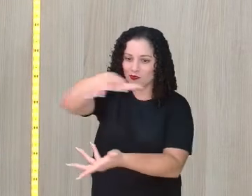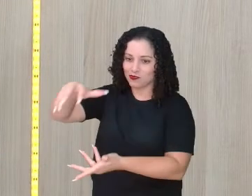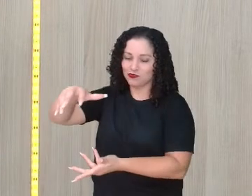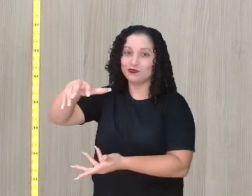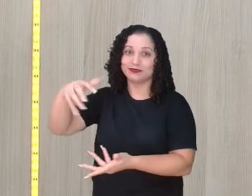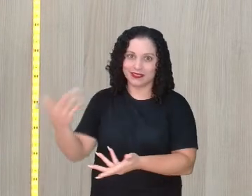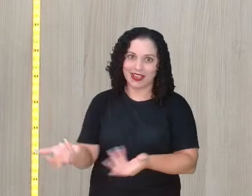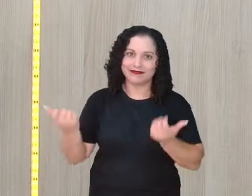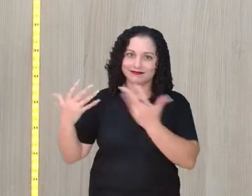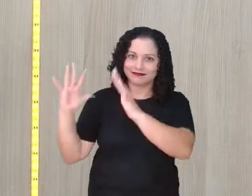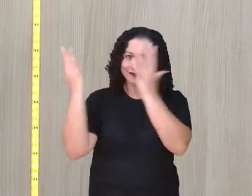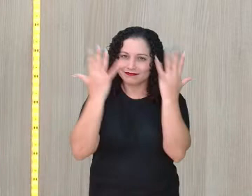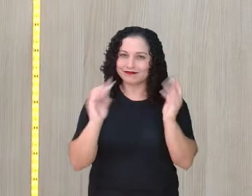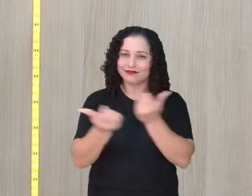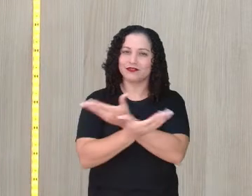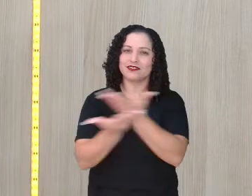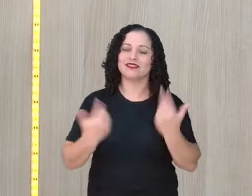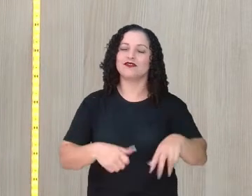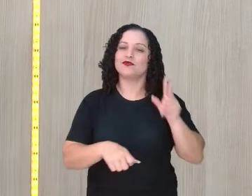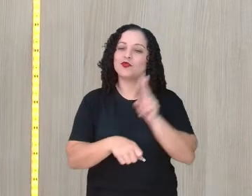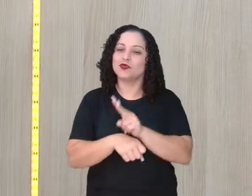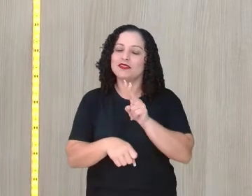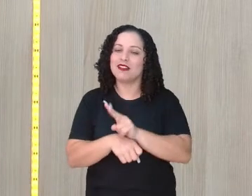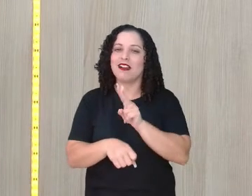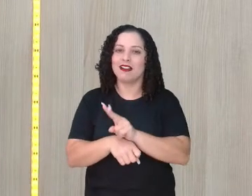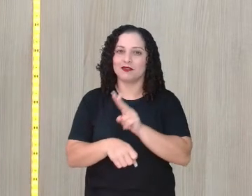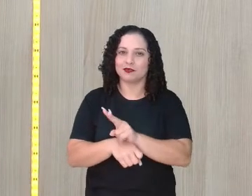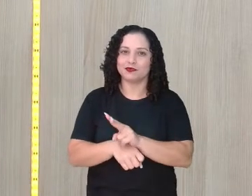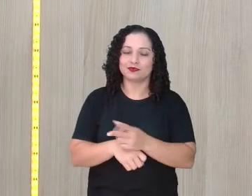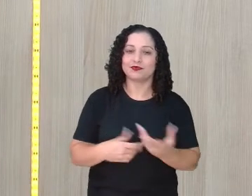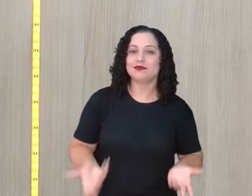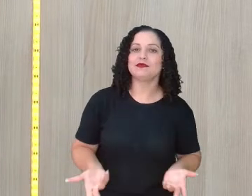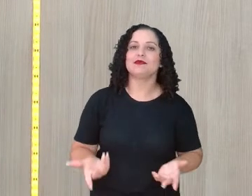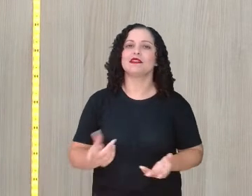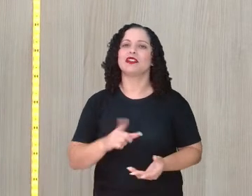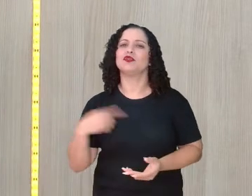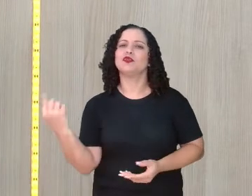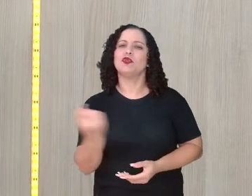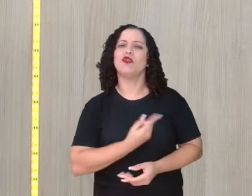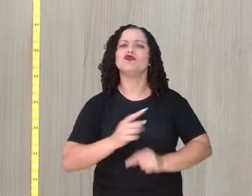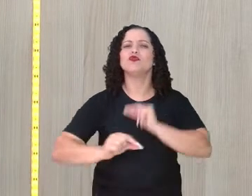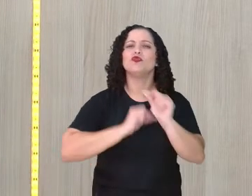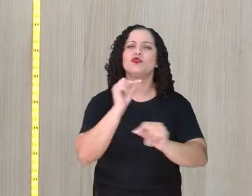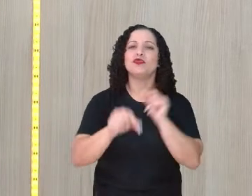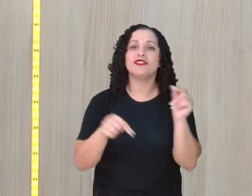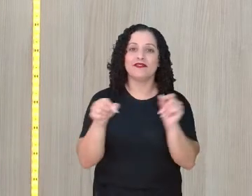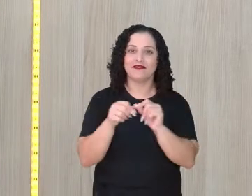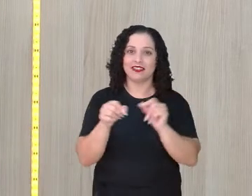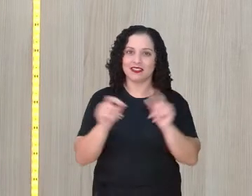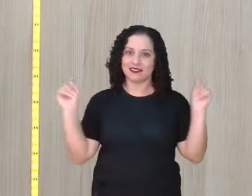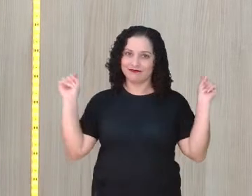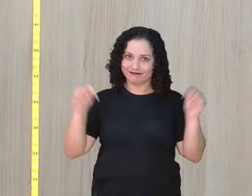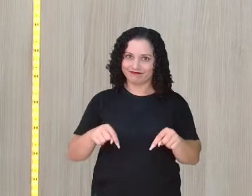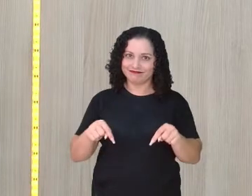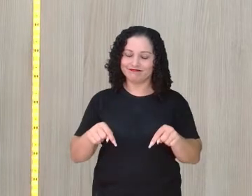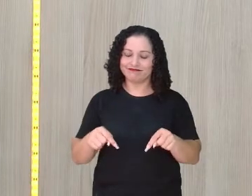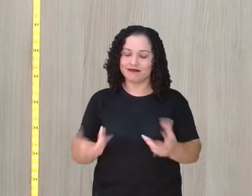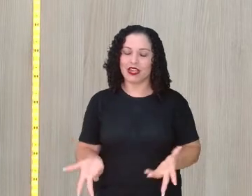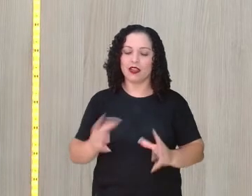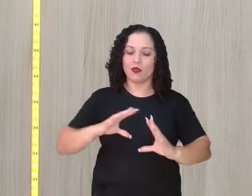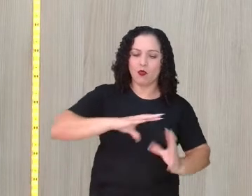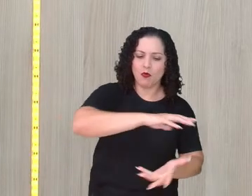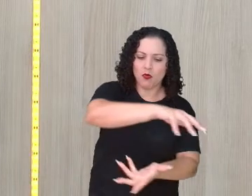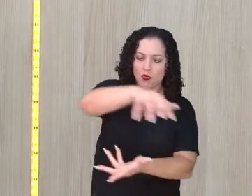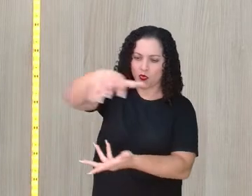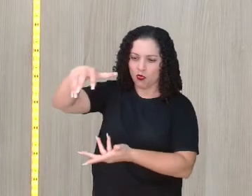o cuidado com o meio ambiente, né? Que possamos ficar de alerta, o que podemos fazer hoje para que possamos conservar